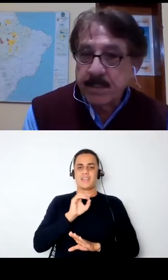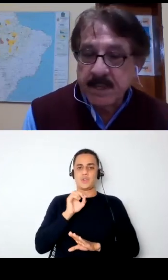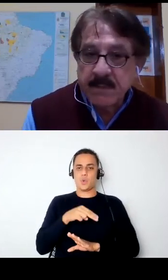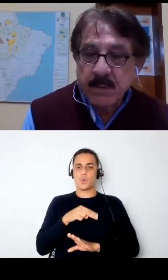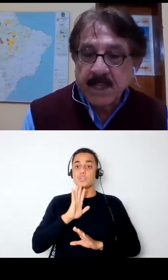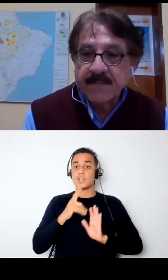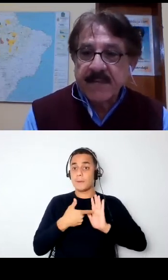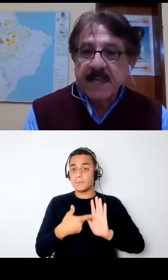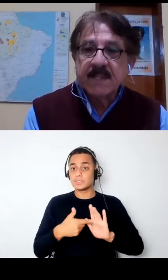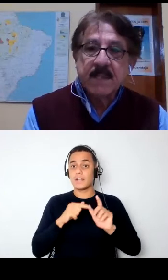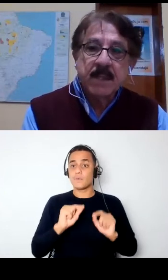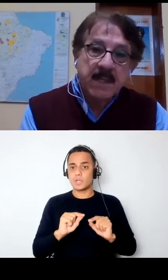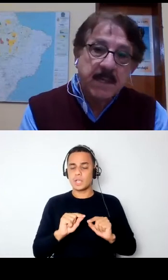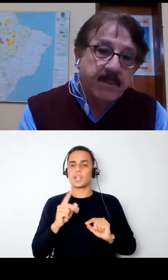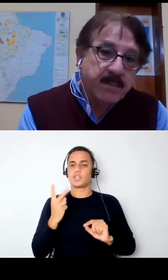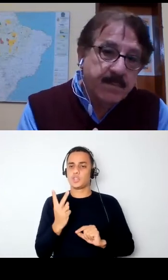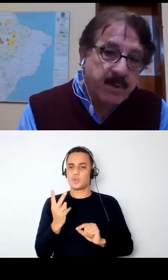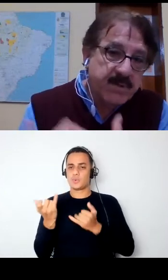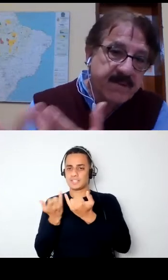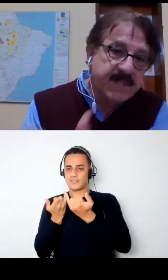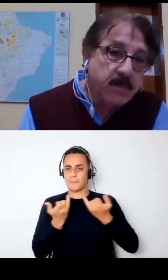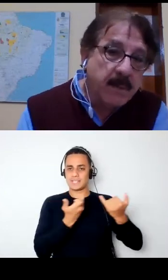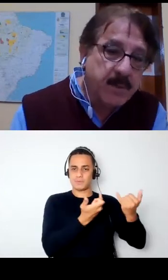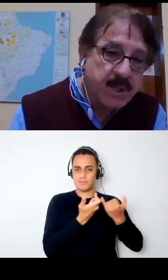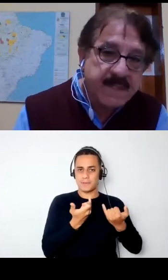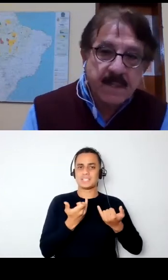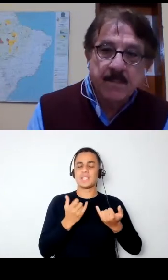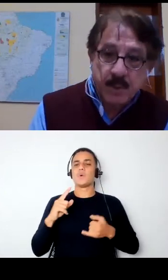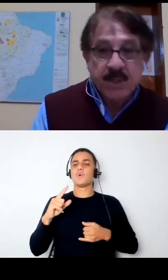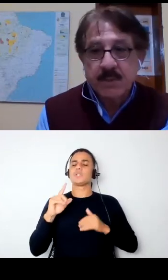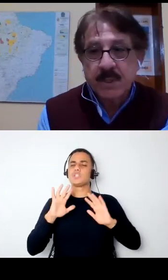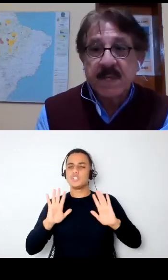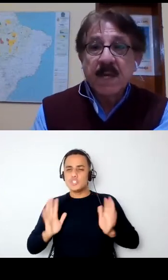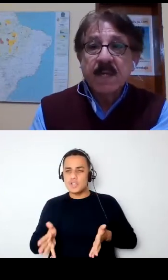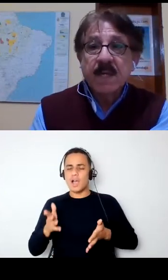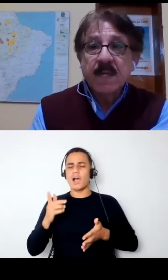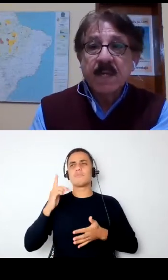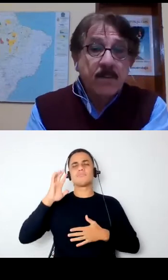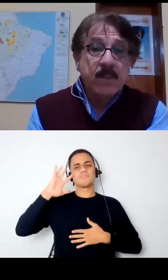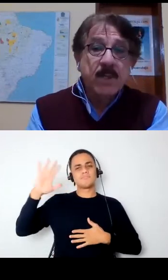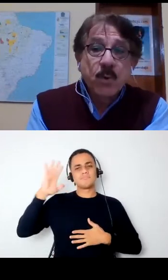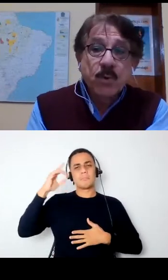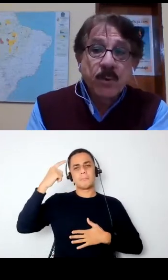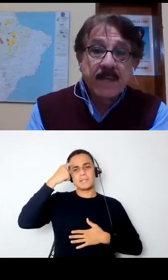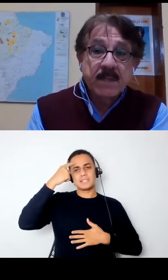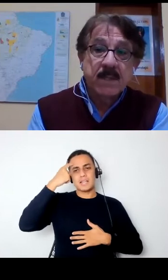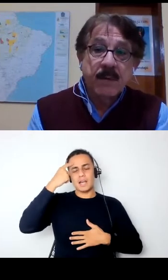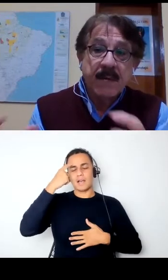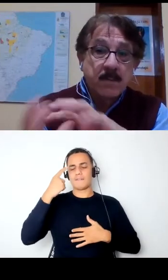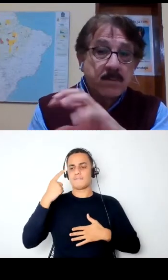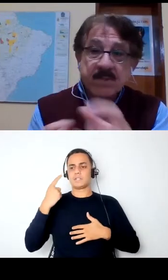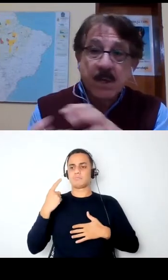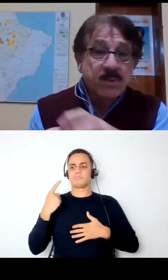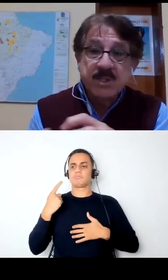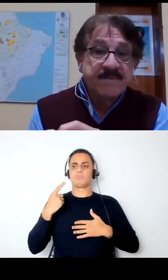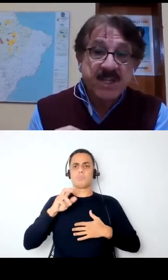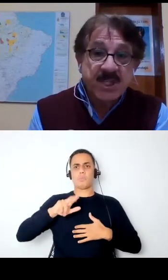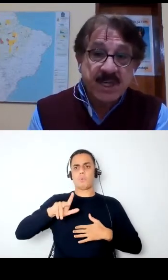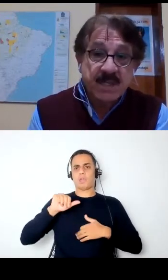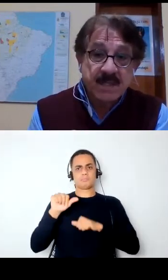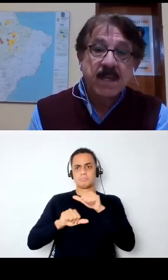ele obteve em lugares diferentes e que faziam uma projeções que não eram incongruentes, não eram